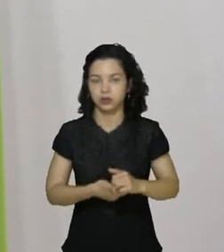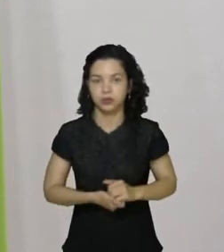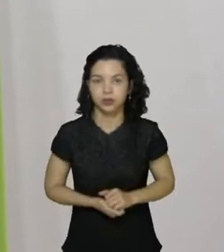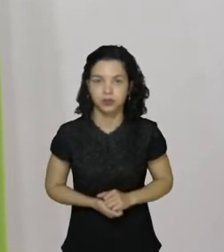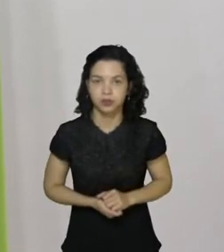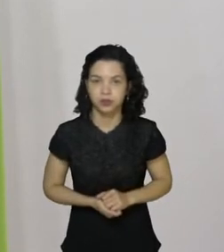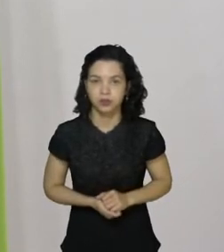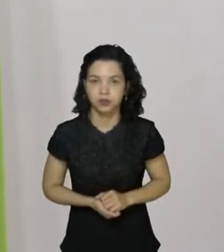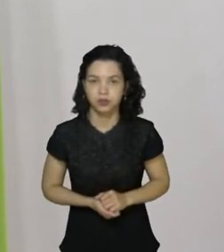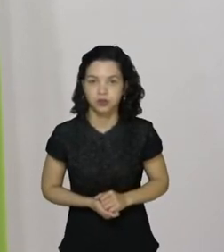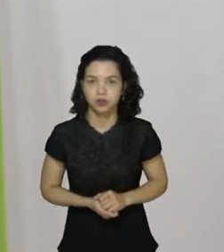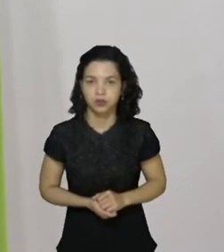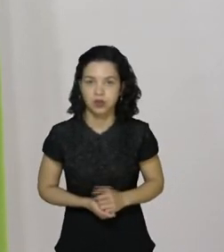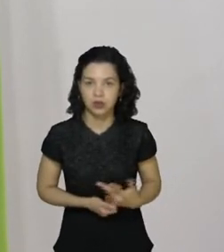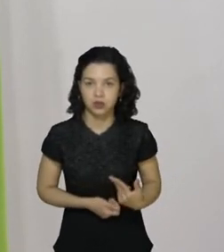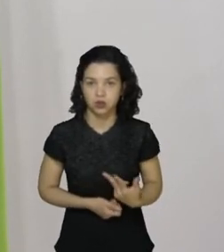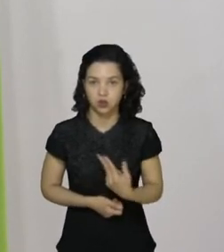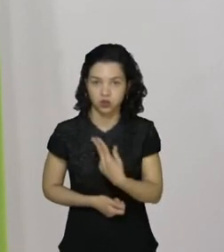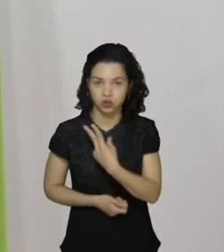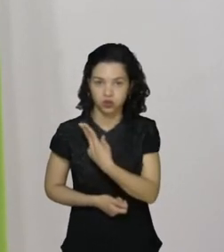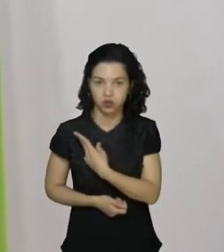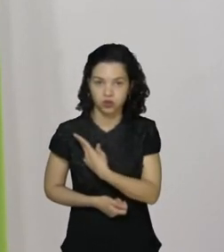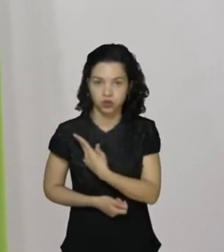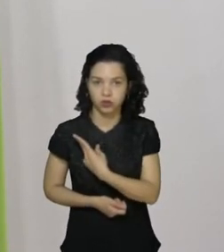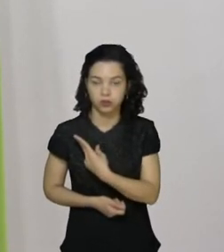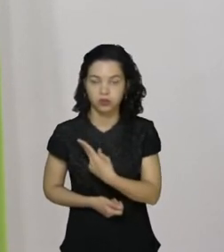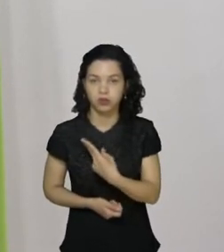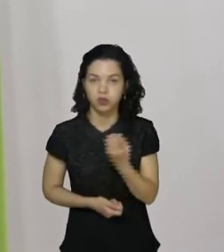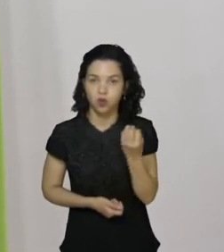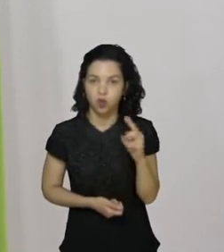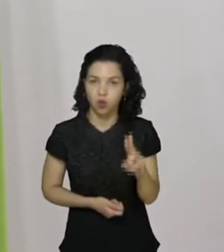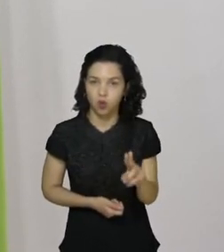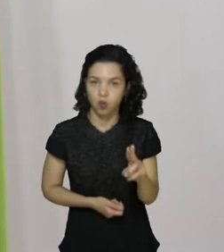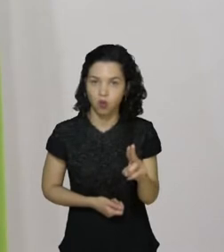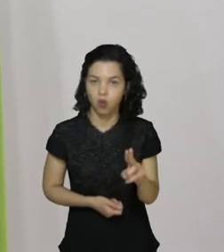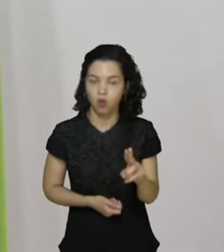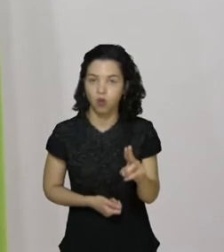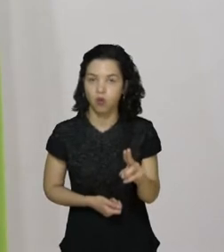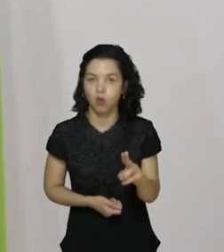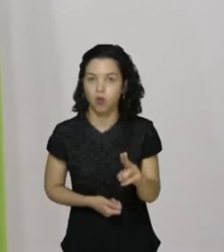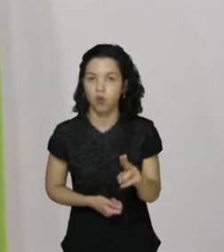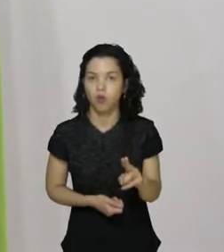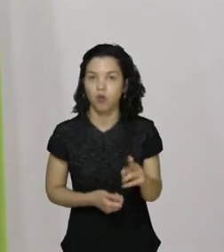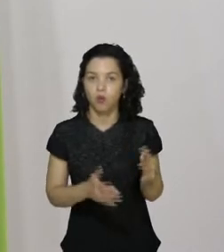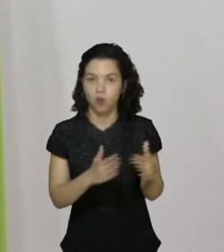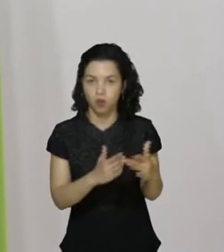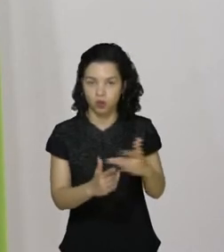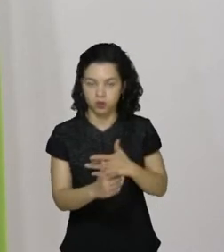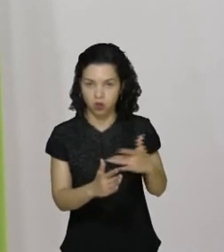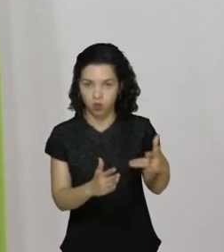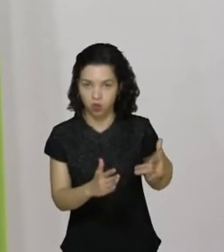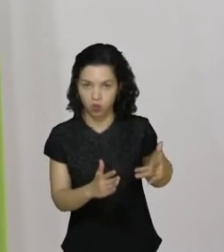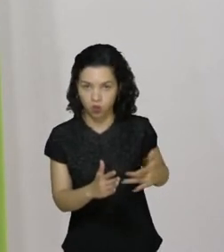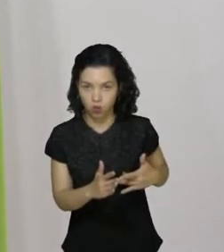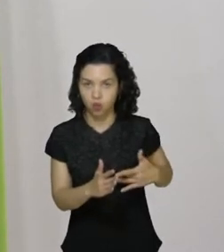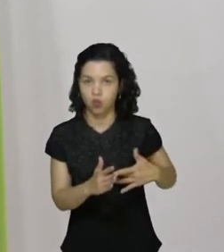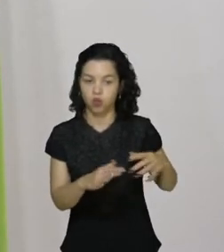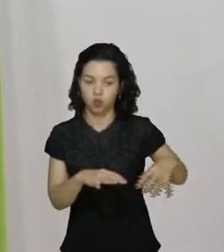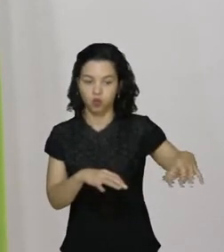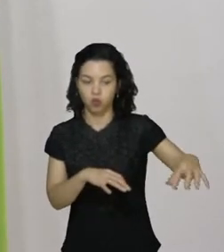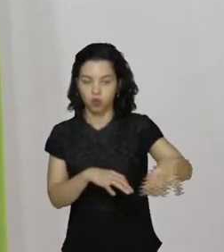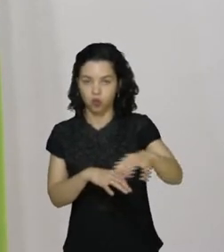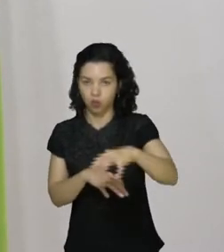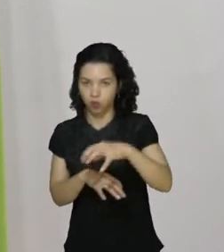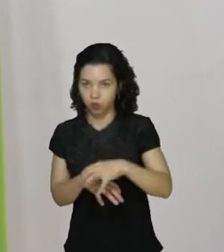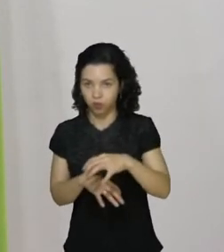em cirurgias ou, então, em ambulatório clínico, aí espalhado pela cidade,